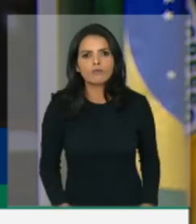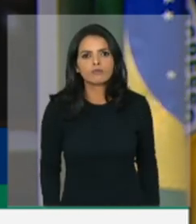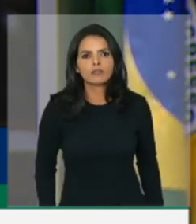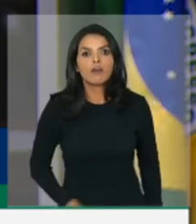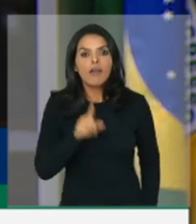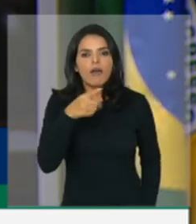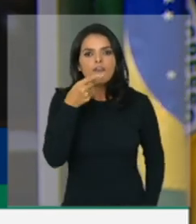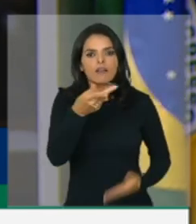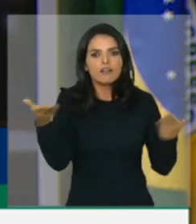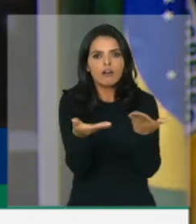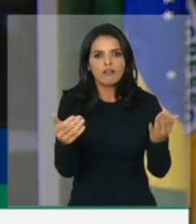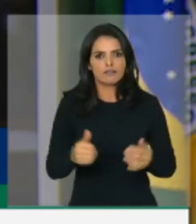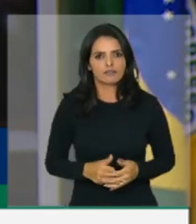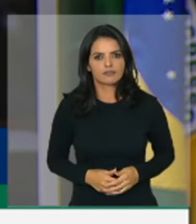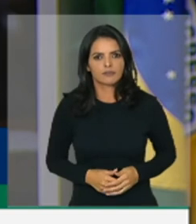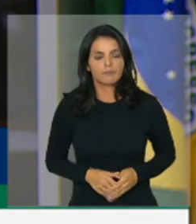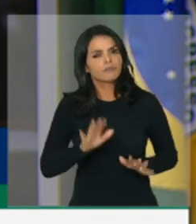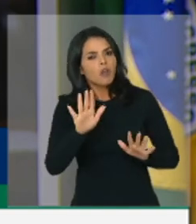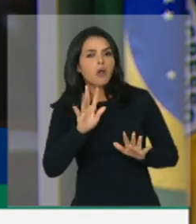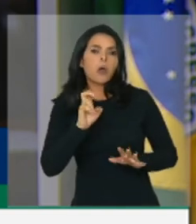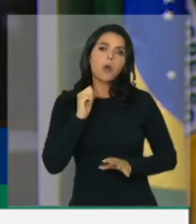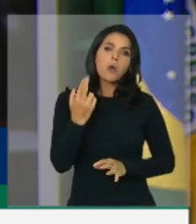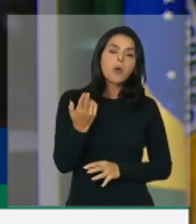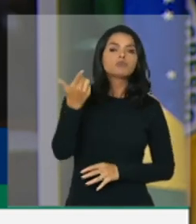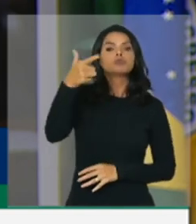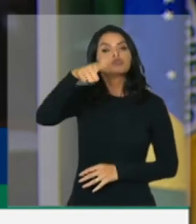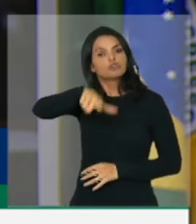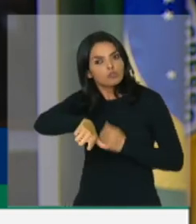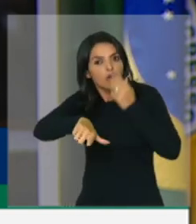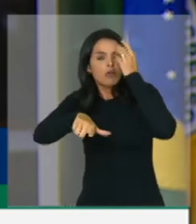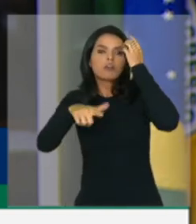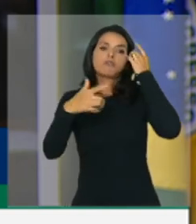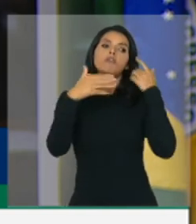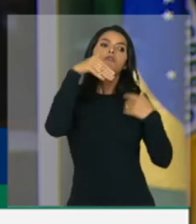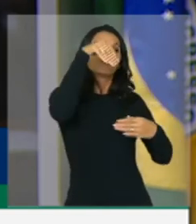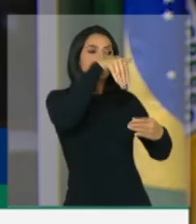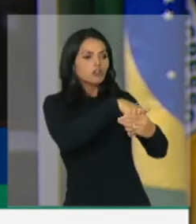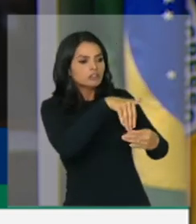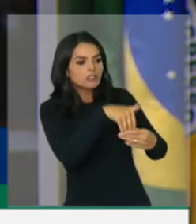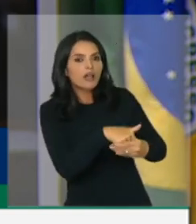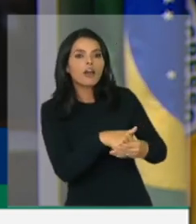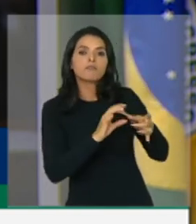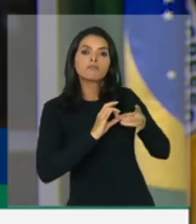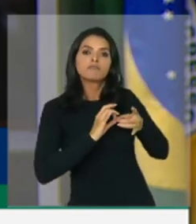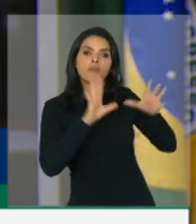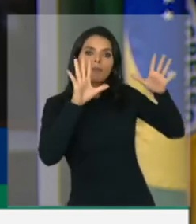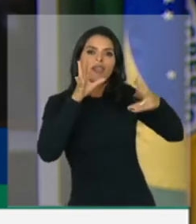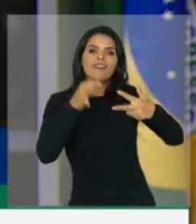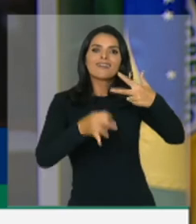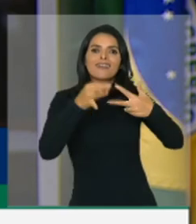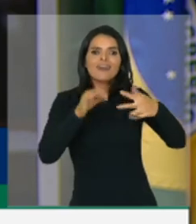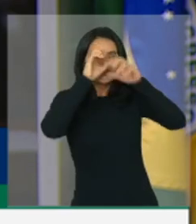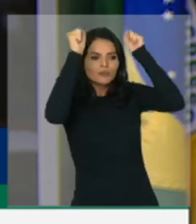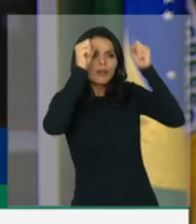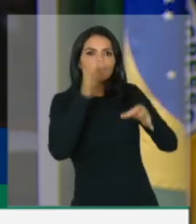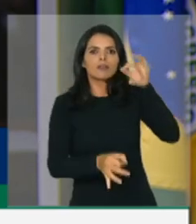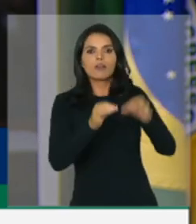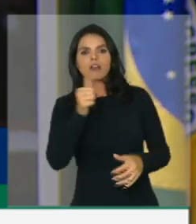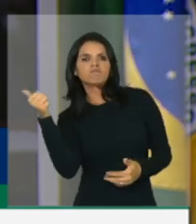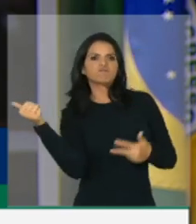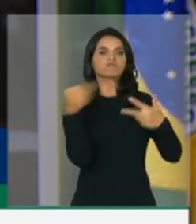É disso que se trata. Ou vamos mais uma vez votar aqui, permitindo que o Supremo avance, desta